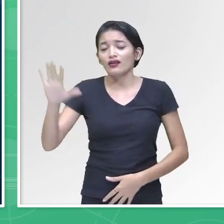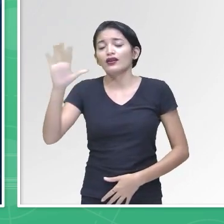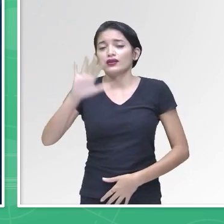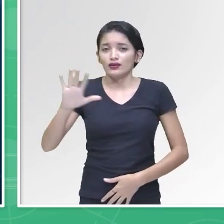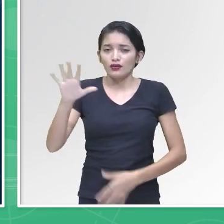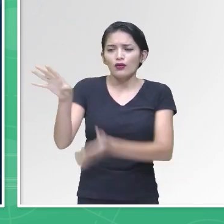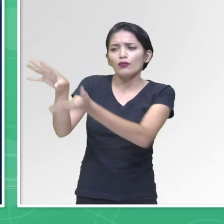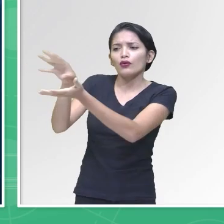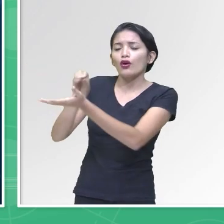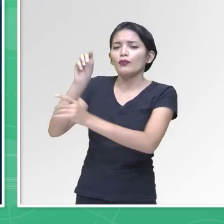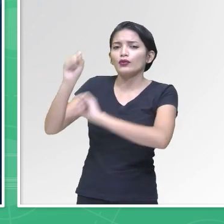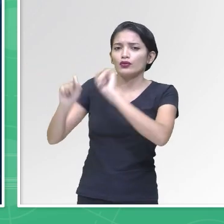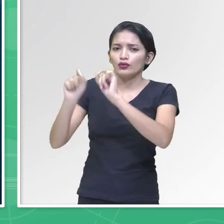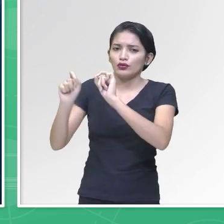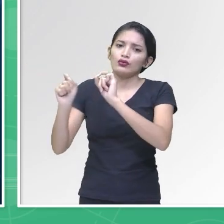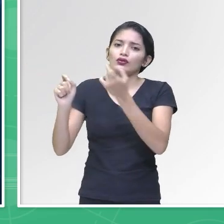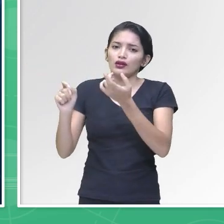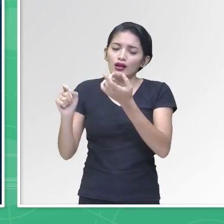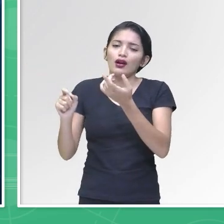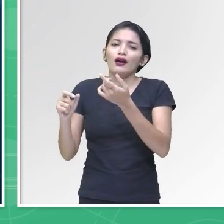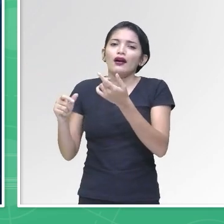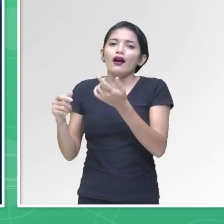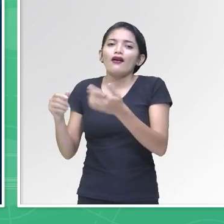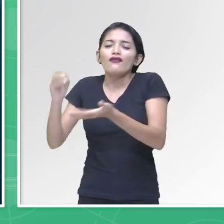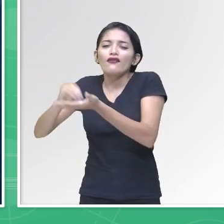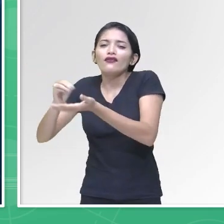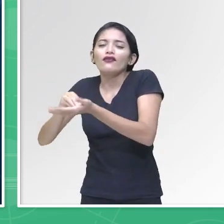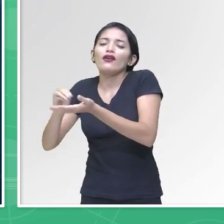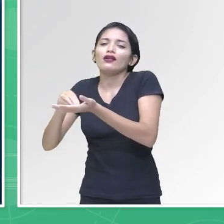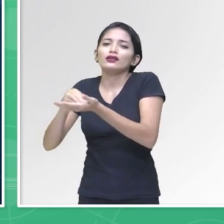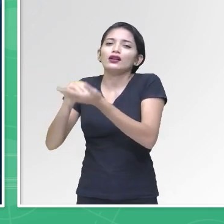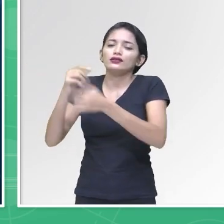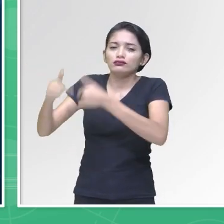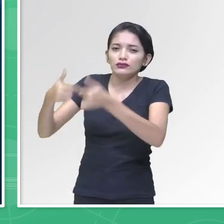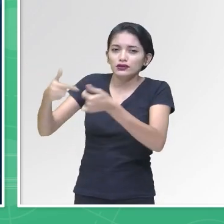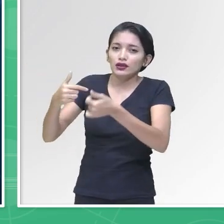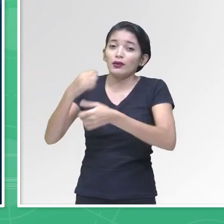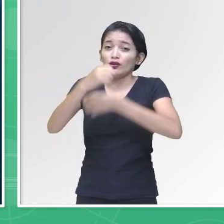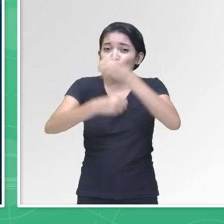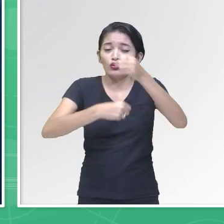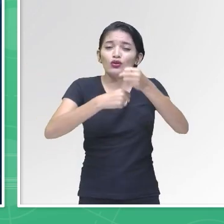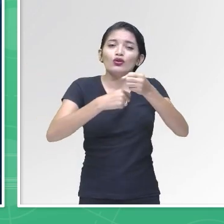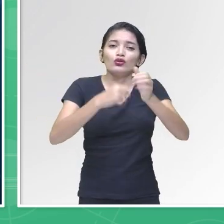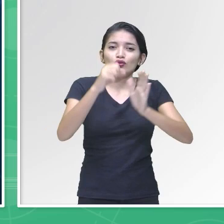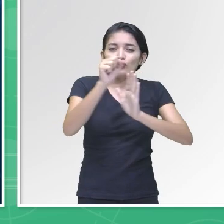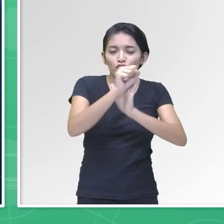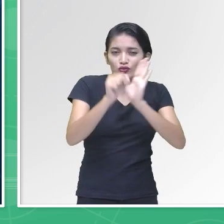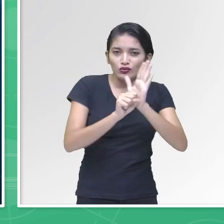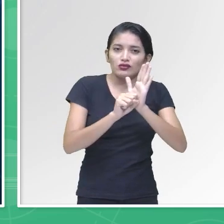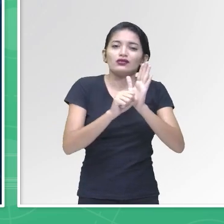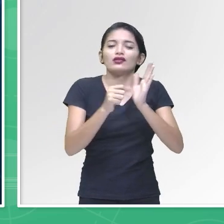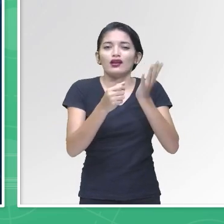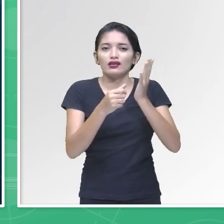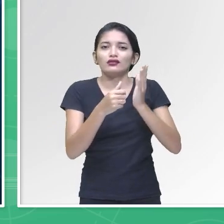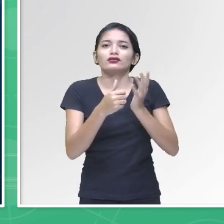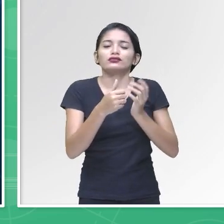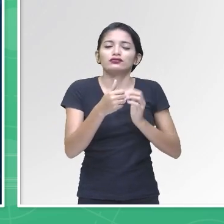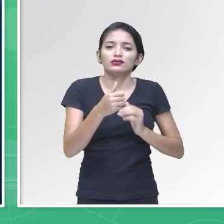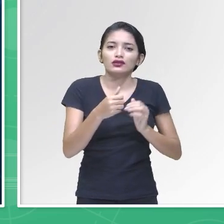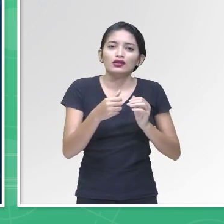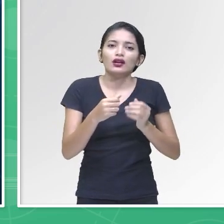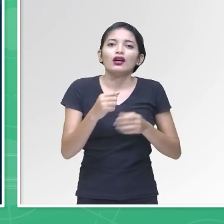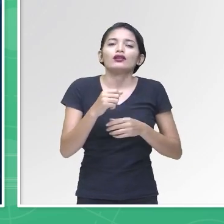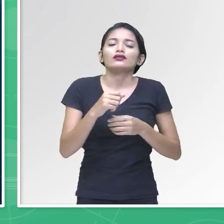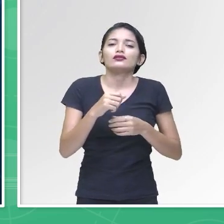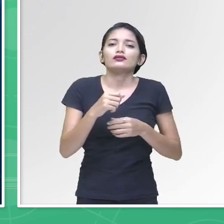a crise do mercado nos anos de 1970. O final do século XX, lá em